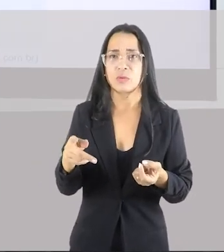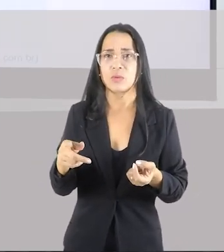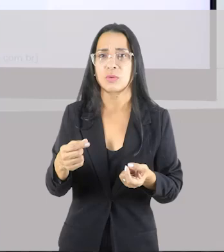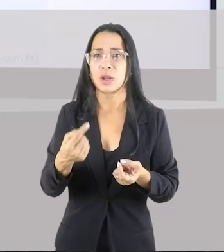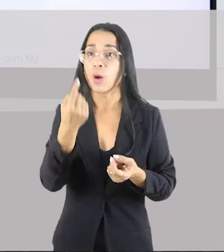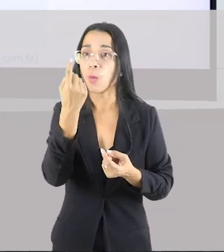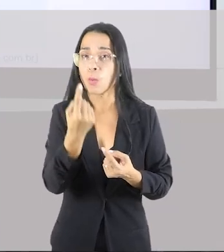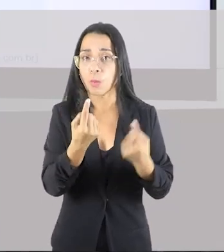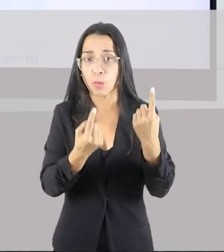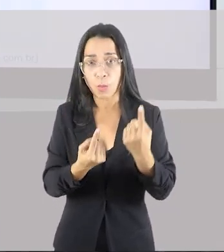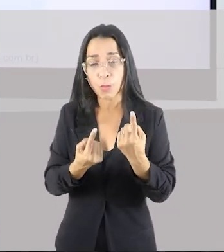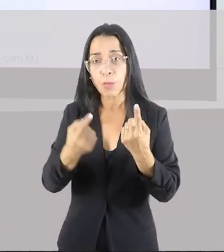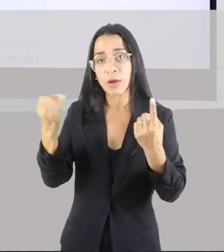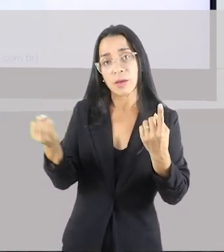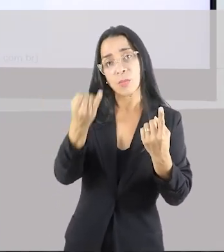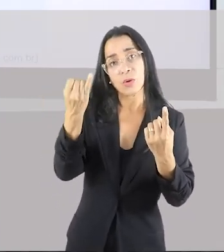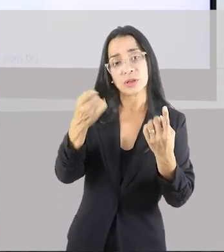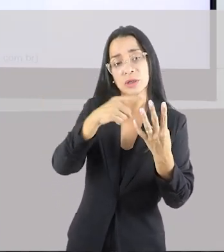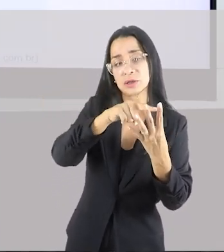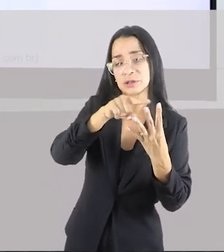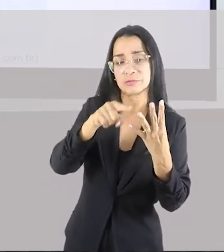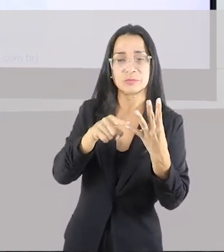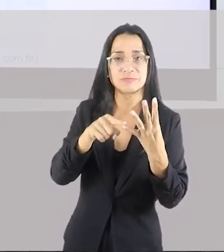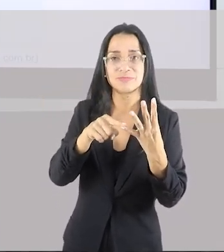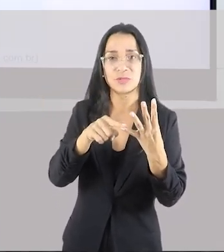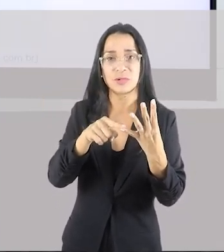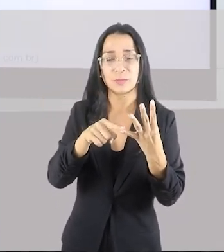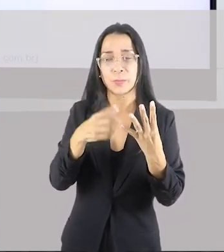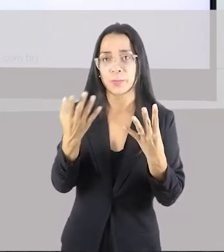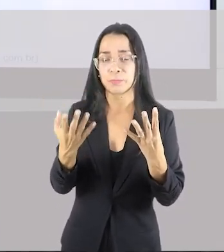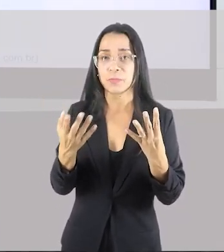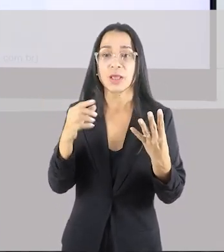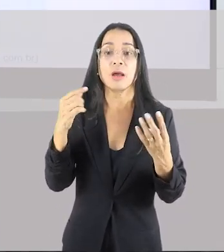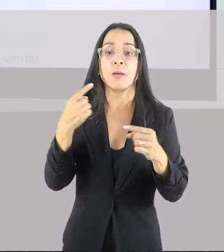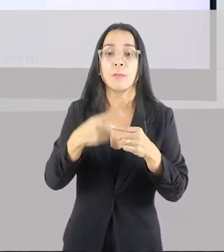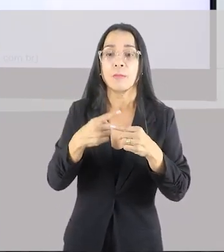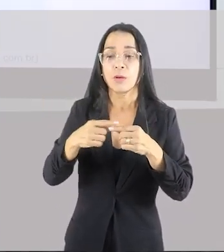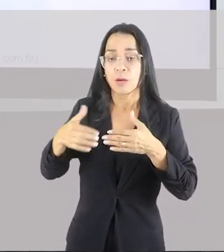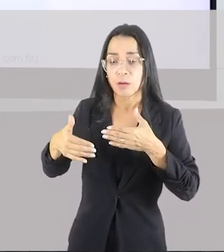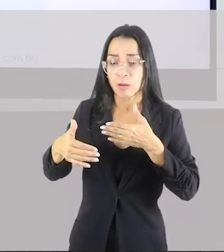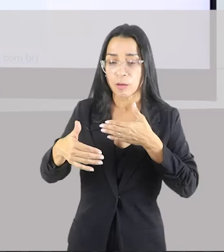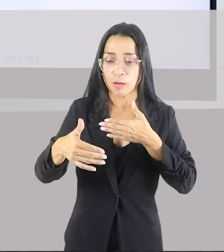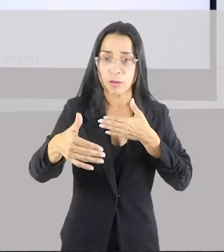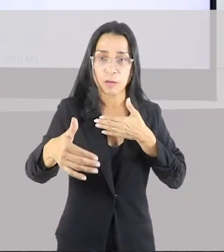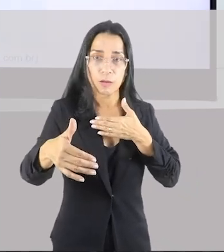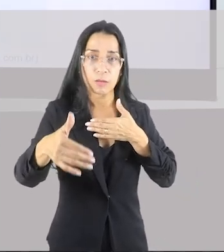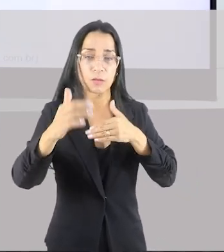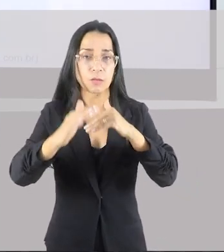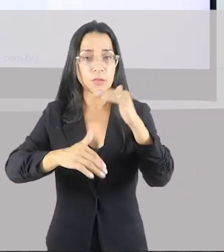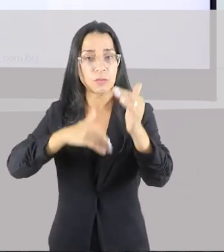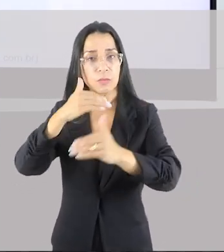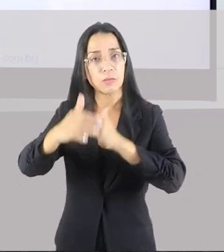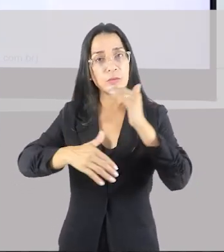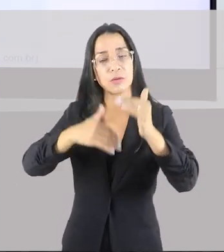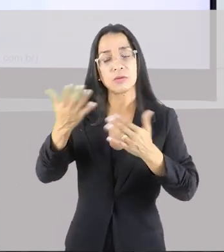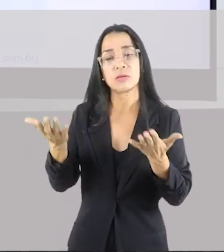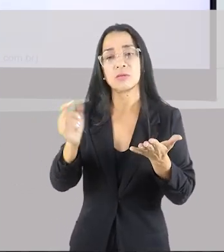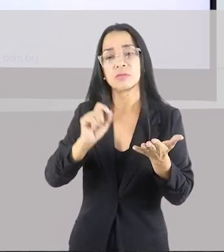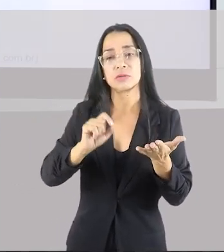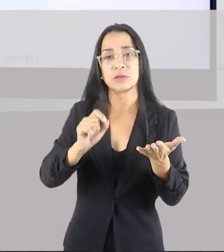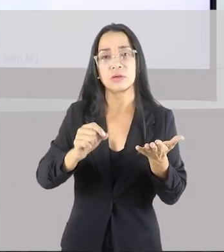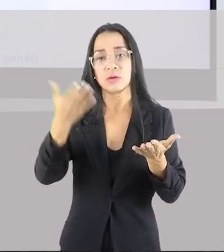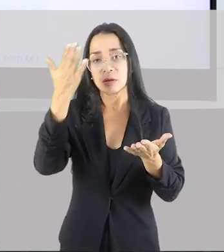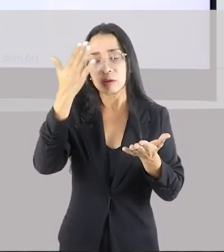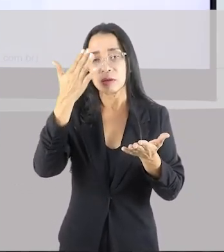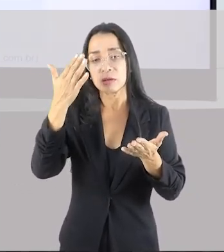um gameta e não 4, né? Ao longo do processo evolutivo, a gente entendeu, né, o corpo ali, ele